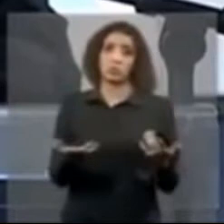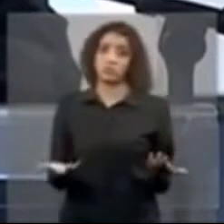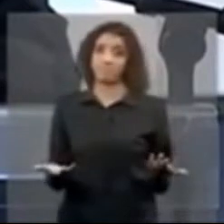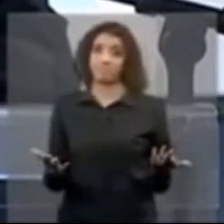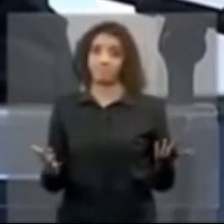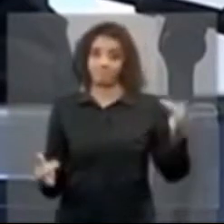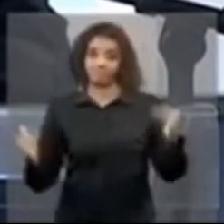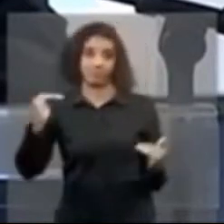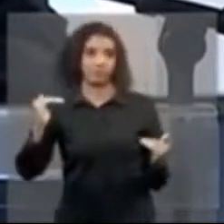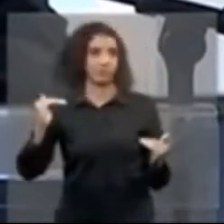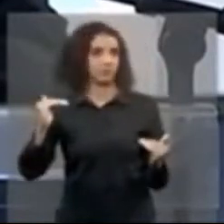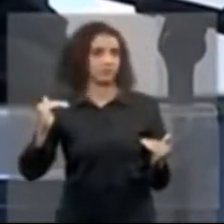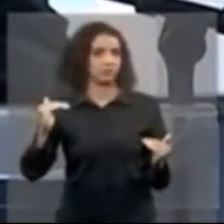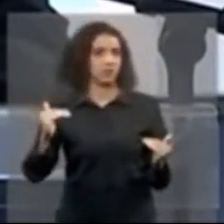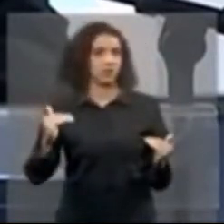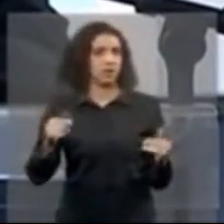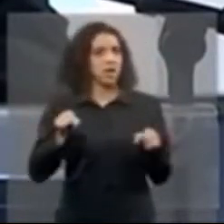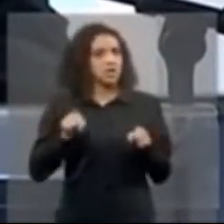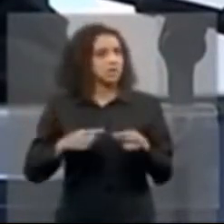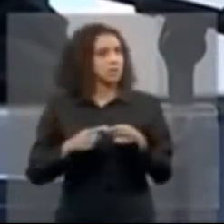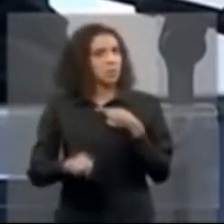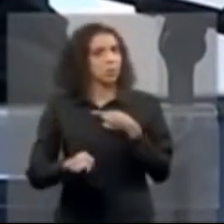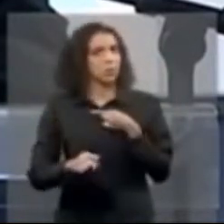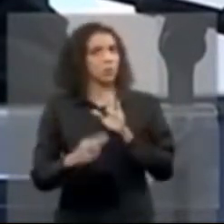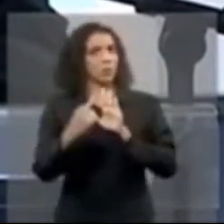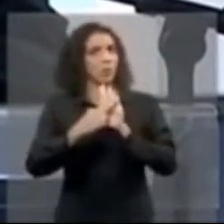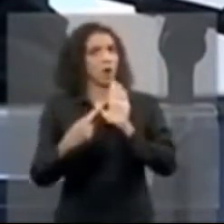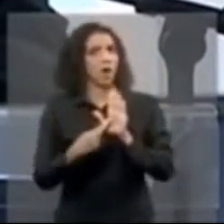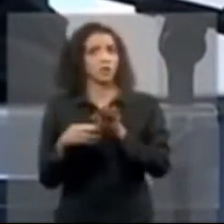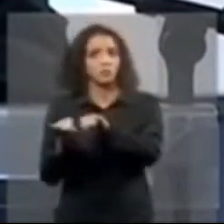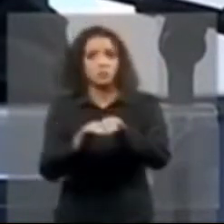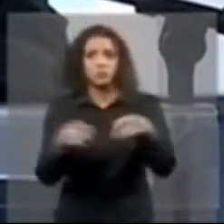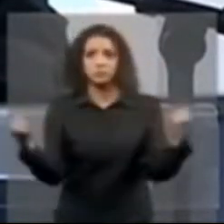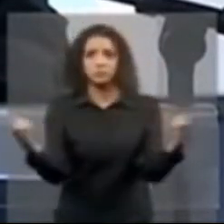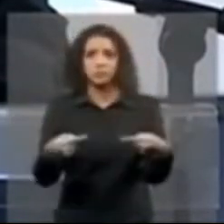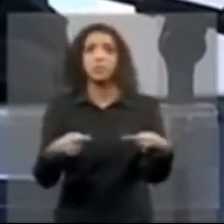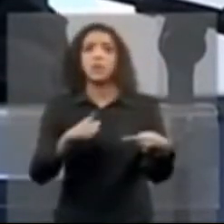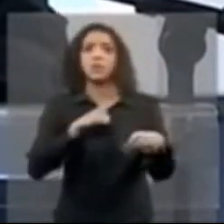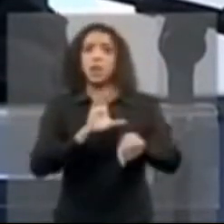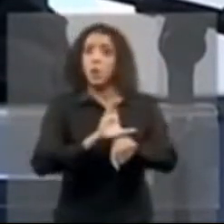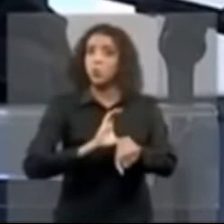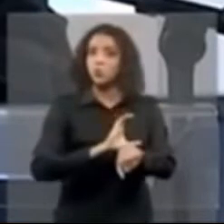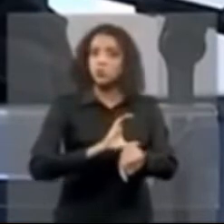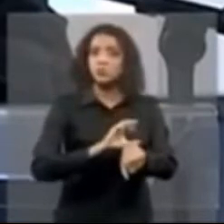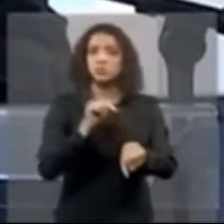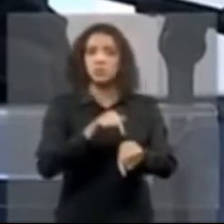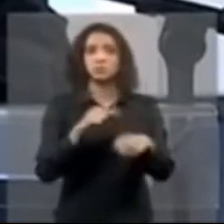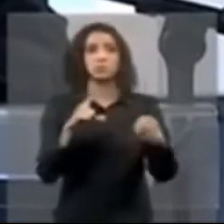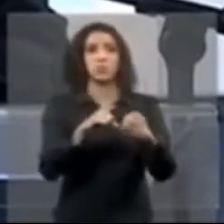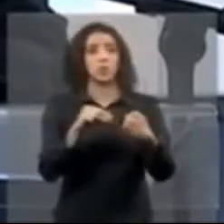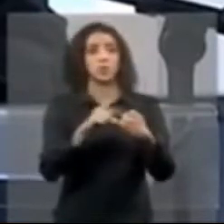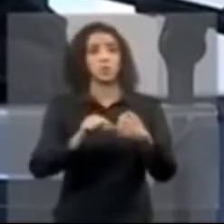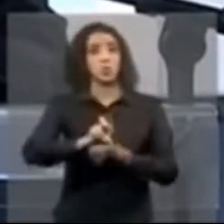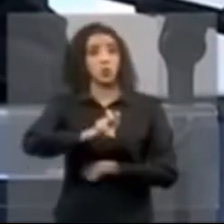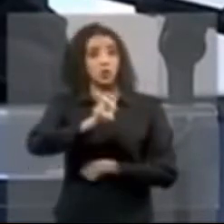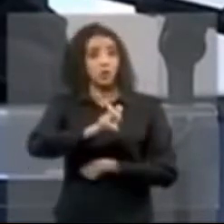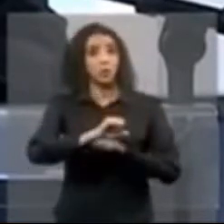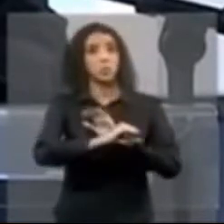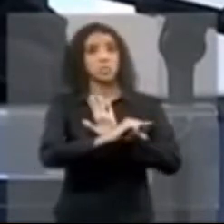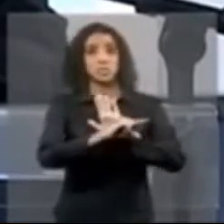respeita o princípio do contraditório que está expresso na Constituição Federal, cujo artigo 5º,